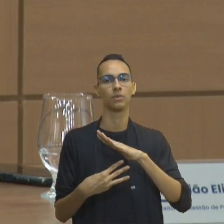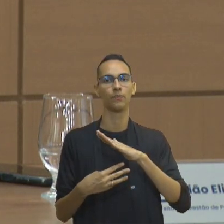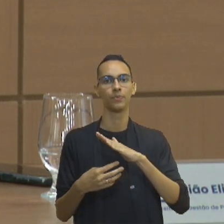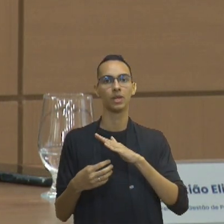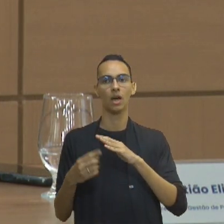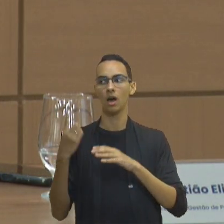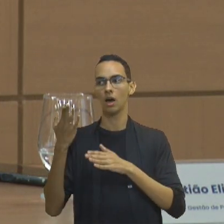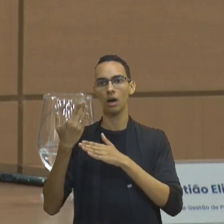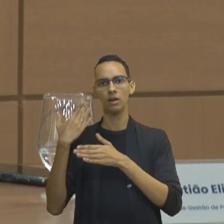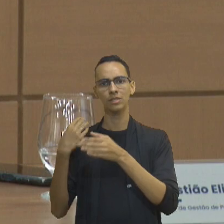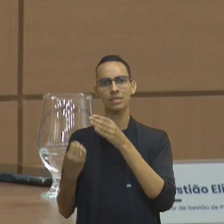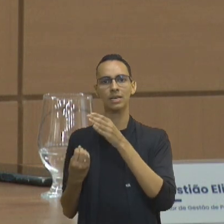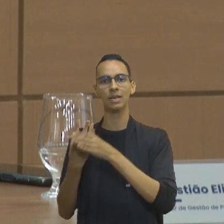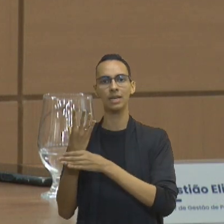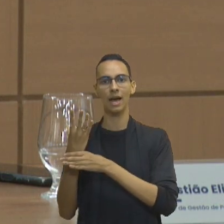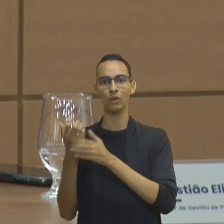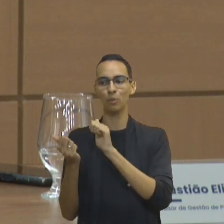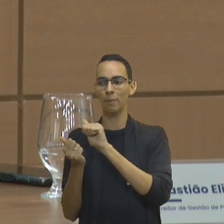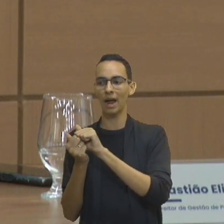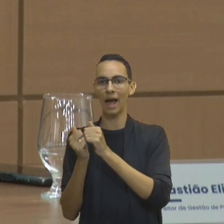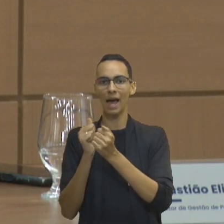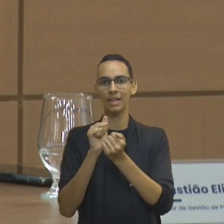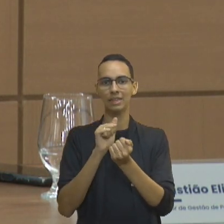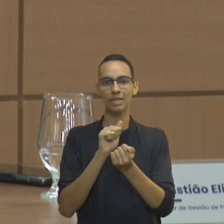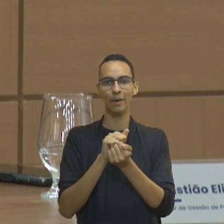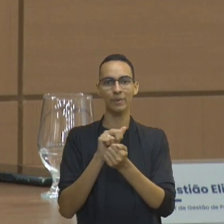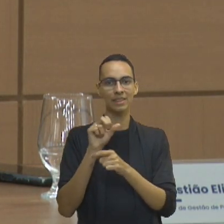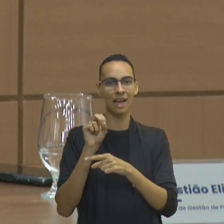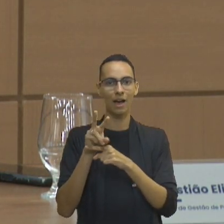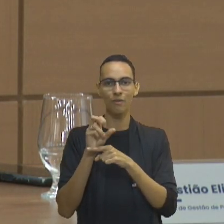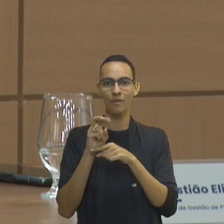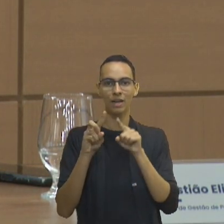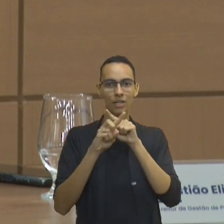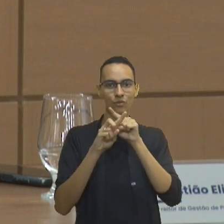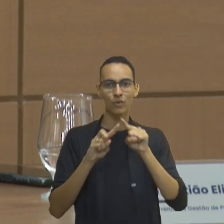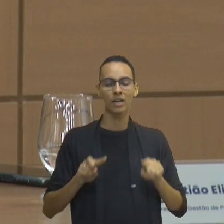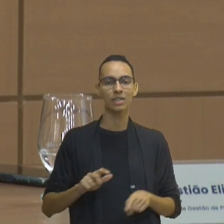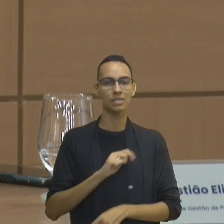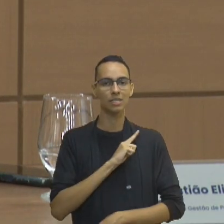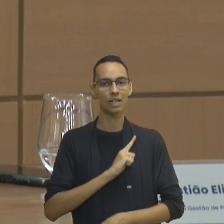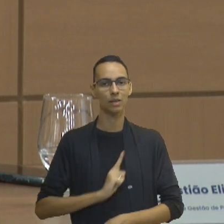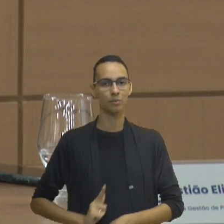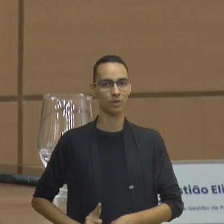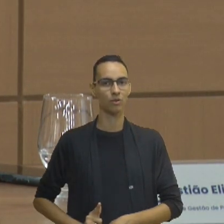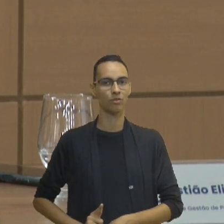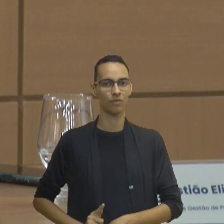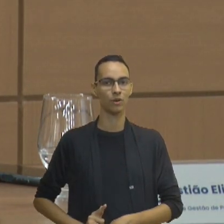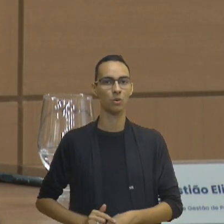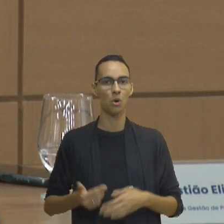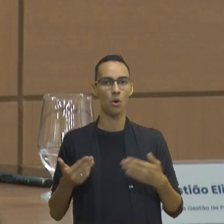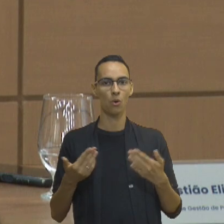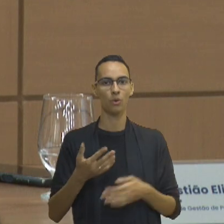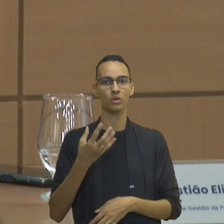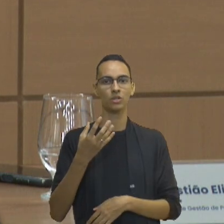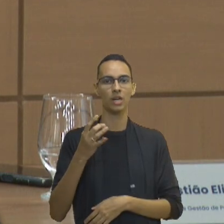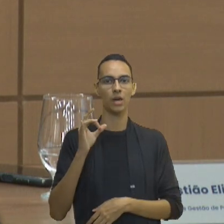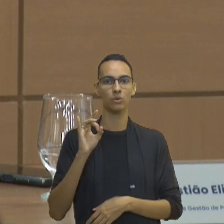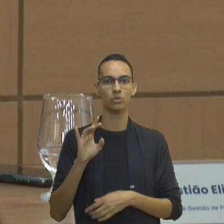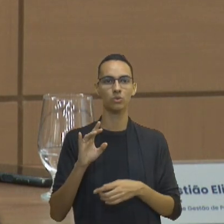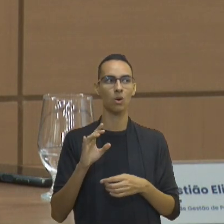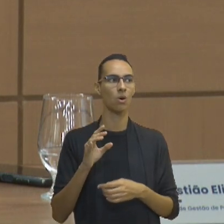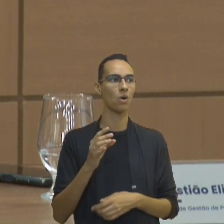expandiram para atender ao funcionamento da universidade. Eu quero só encerrar dizendo a vocês